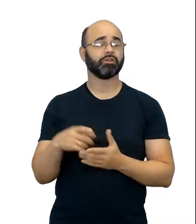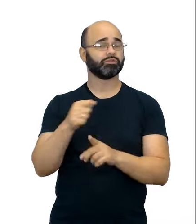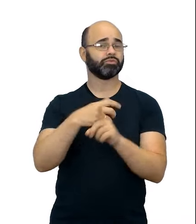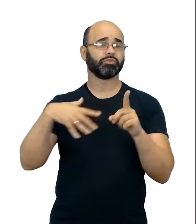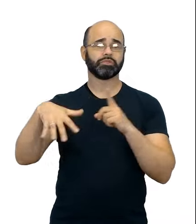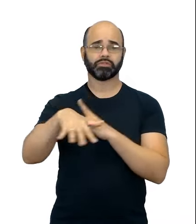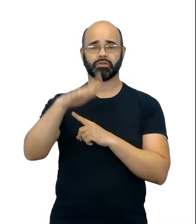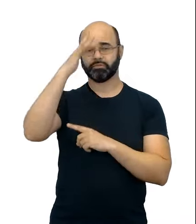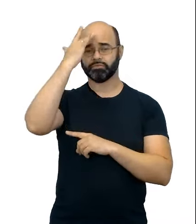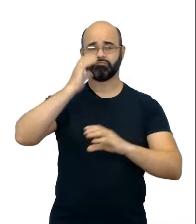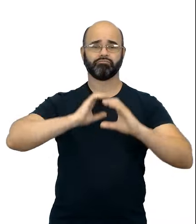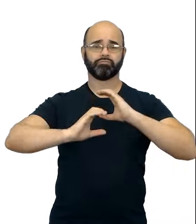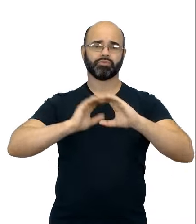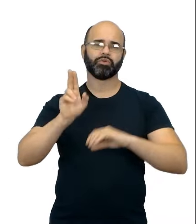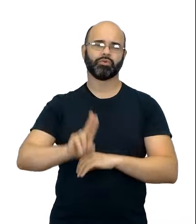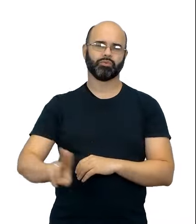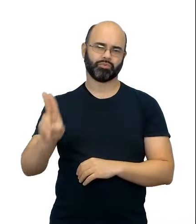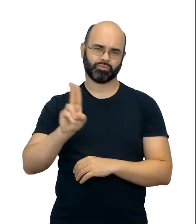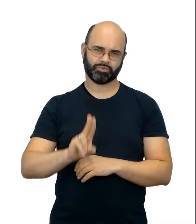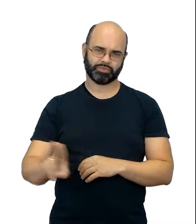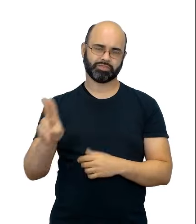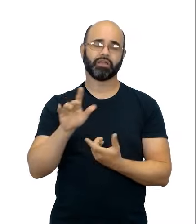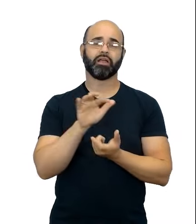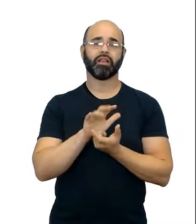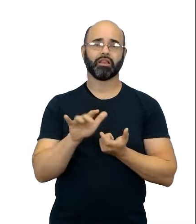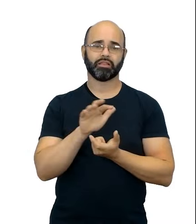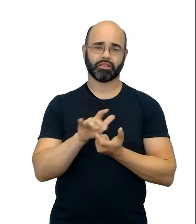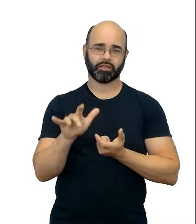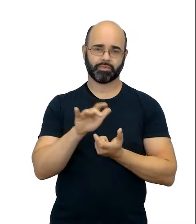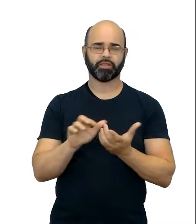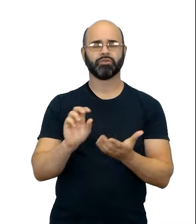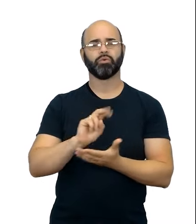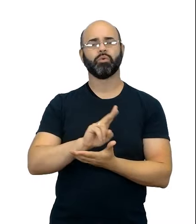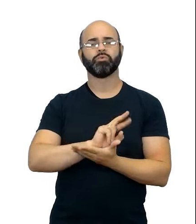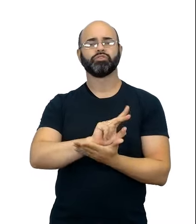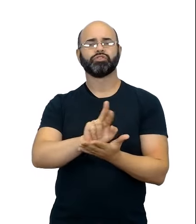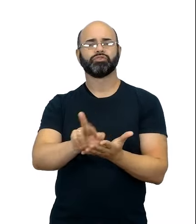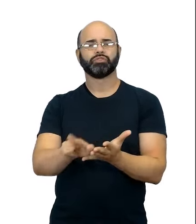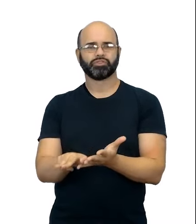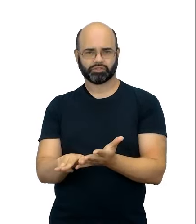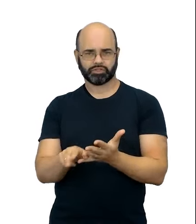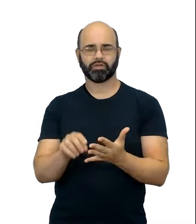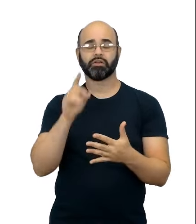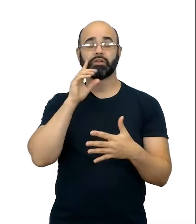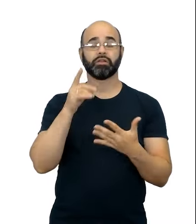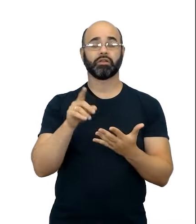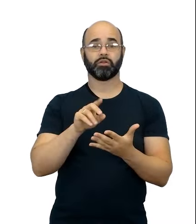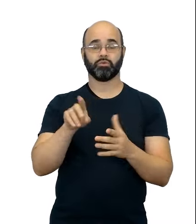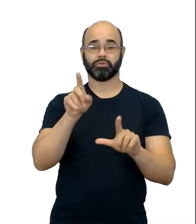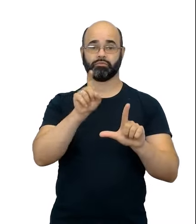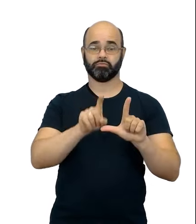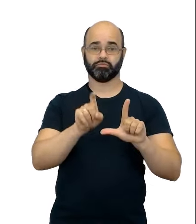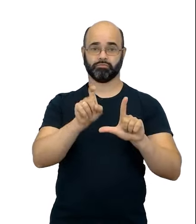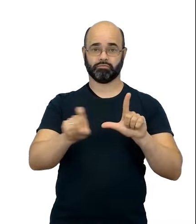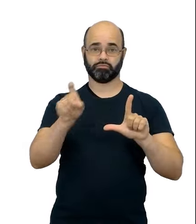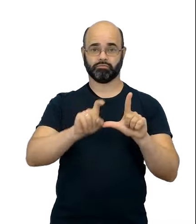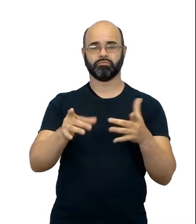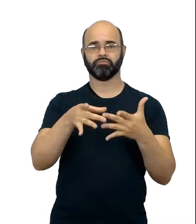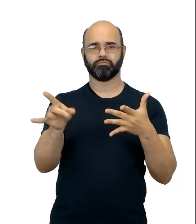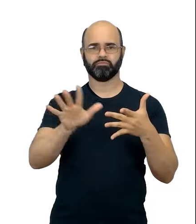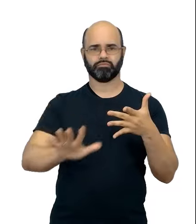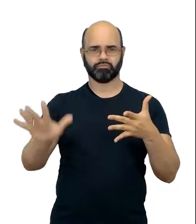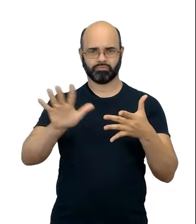de comunicação, letramento como diversidade cultural hipermodal e por meios digitais. Então, aonde